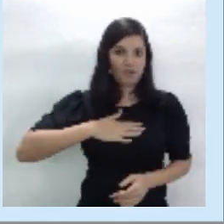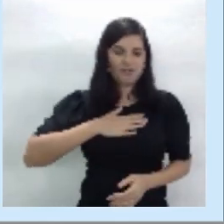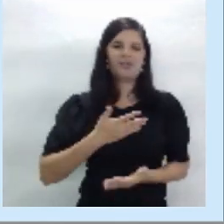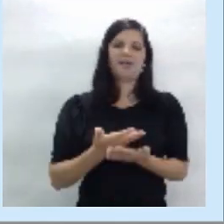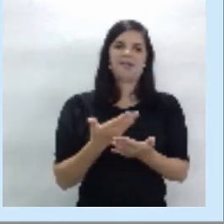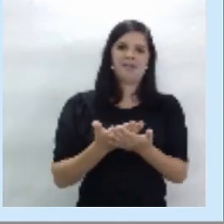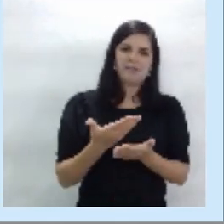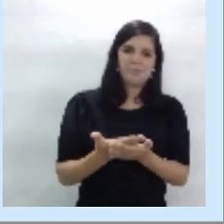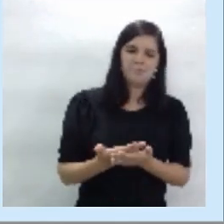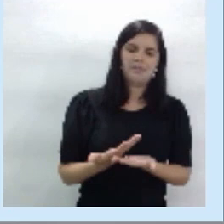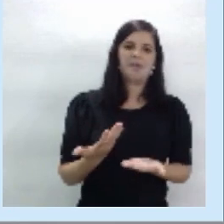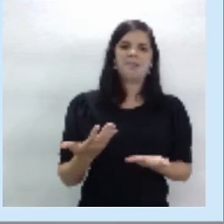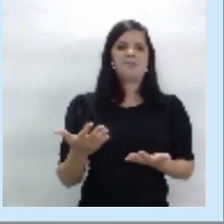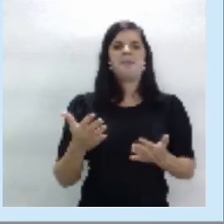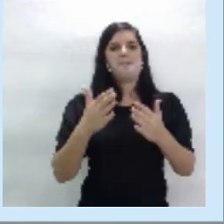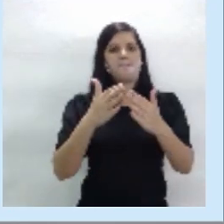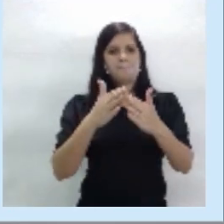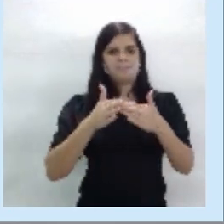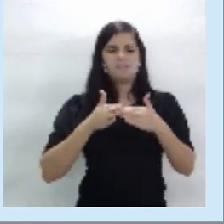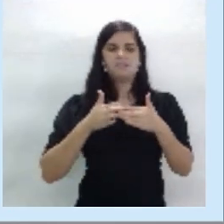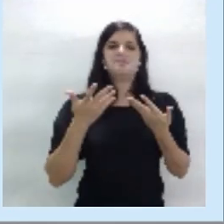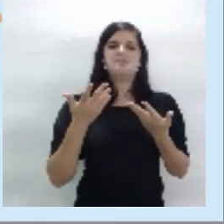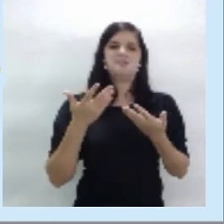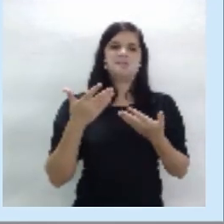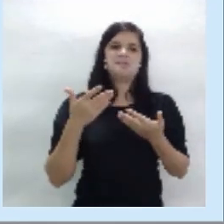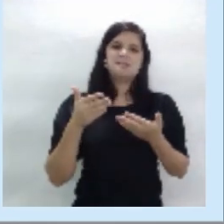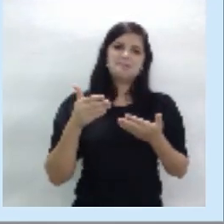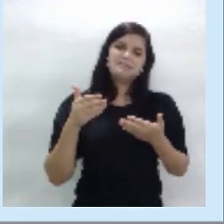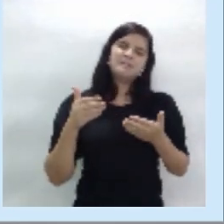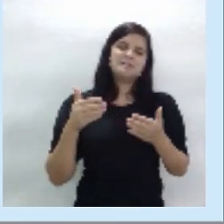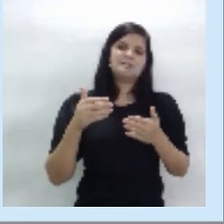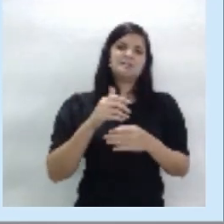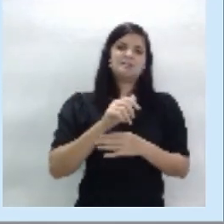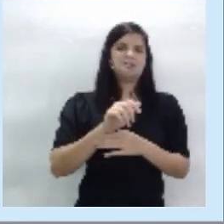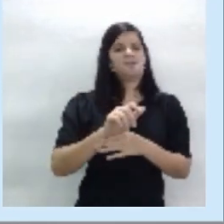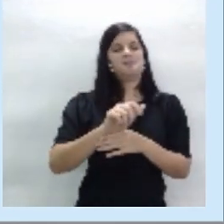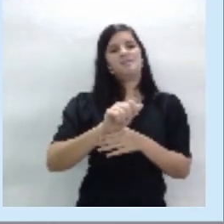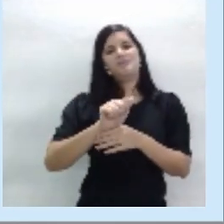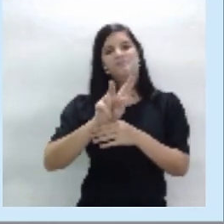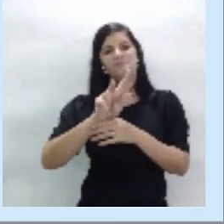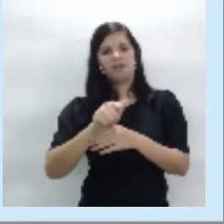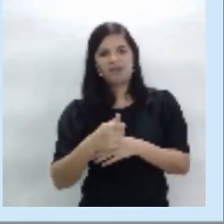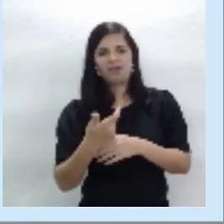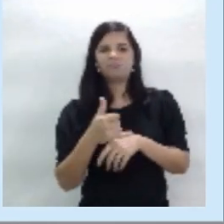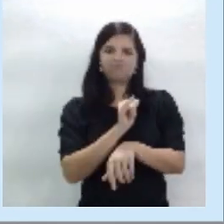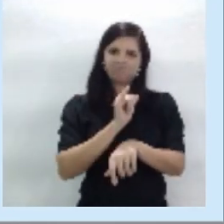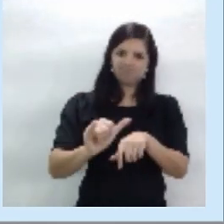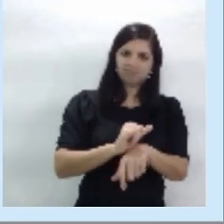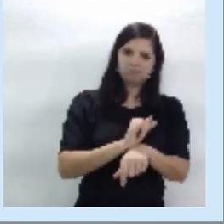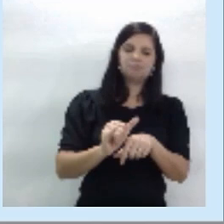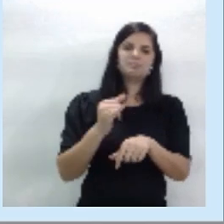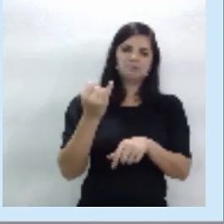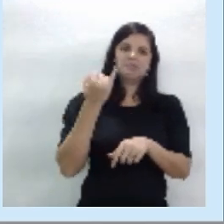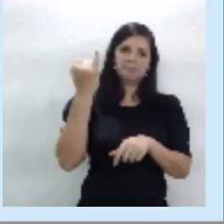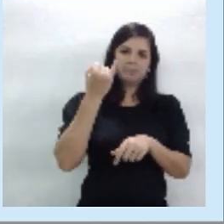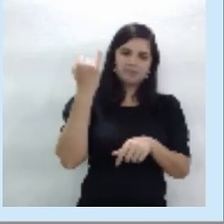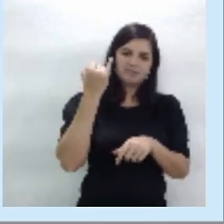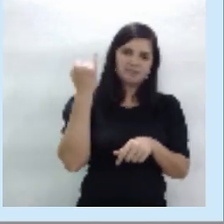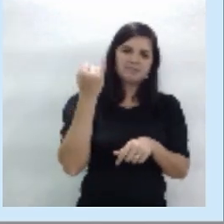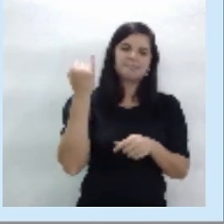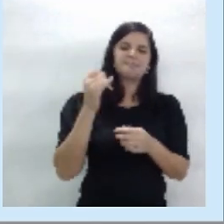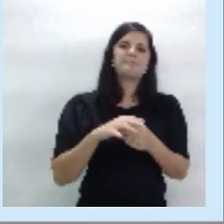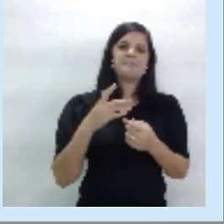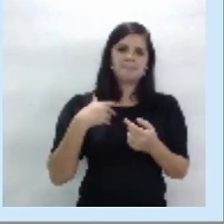tá? Peço que vocês aí acessem a plataforma AVA, porque eu deixei uma atividade bem interessante para vocês. Deixei também